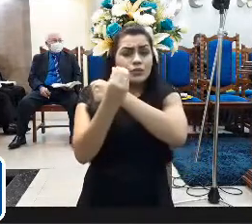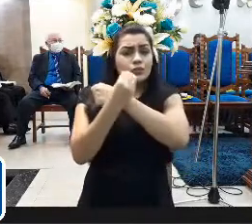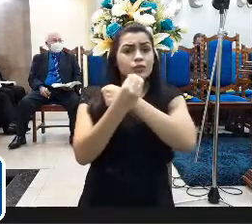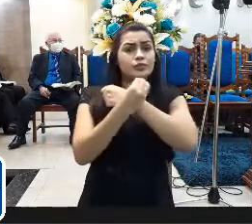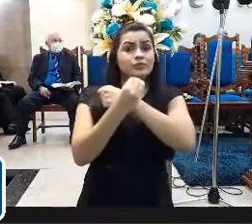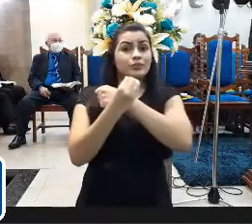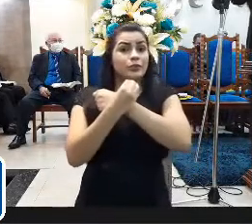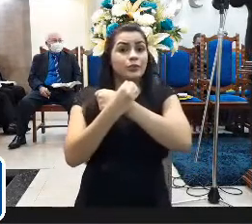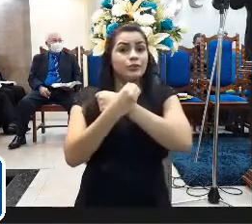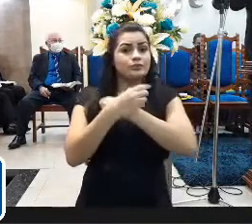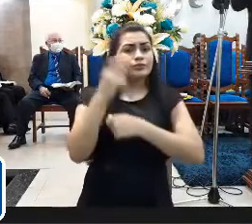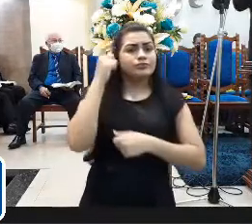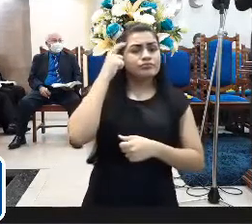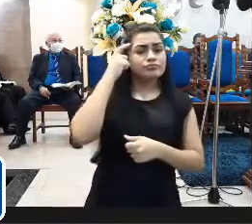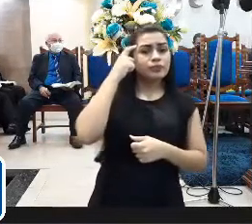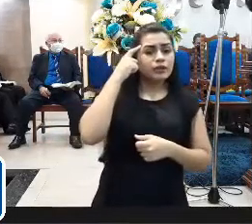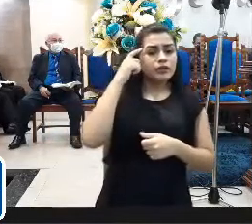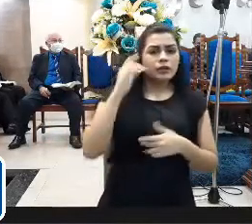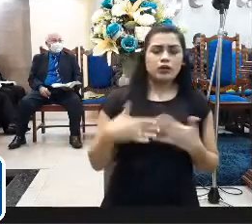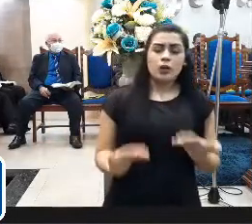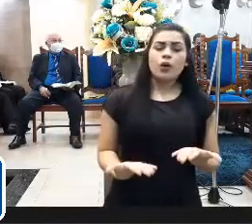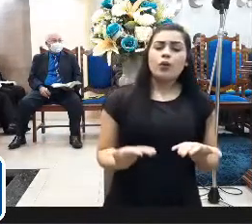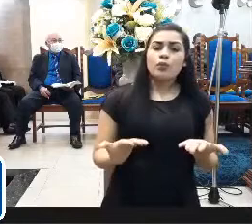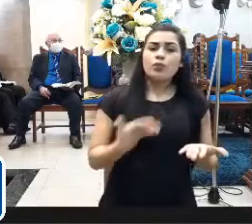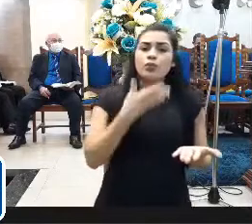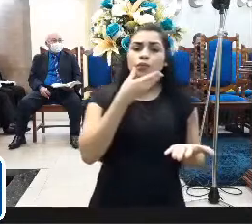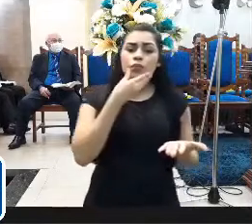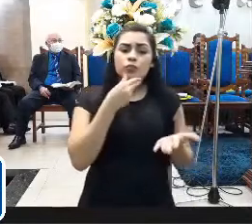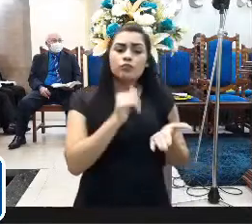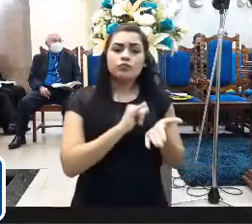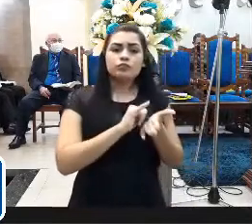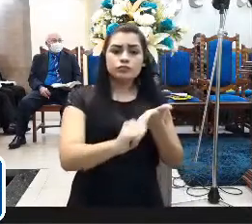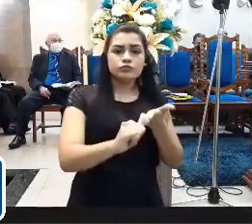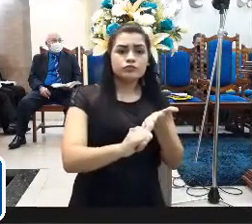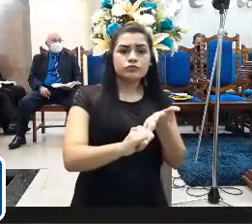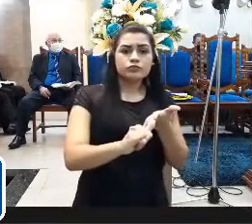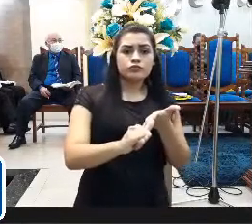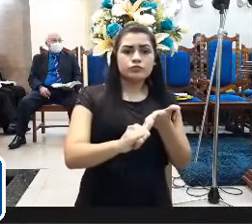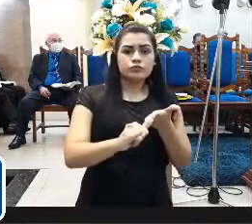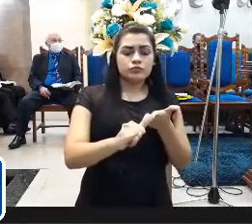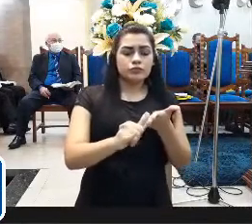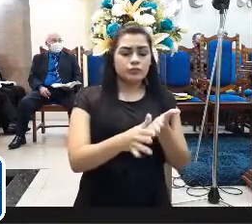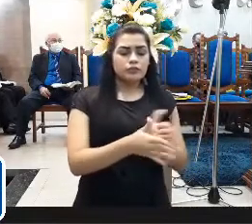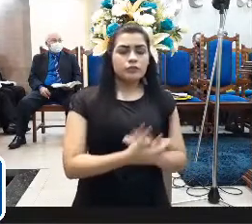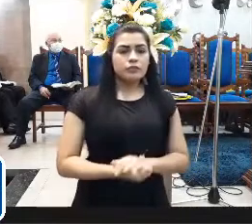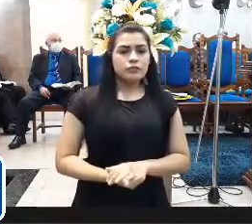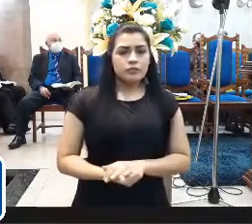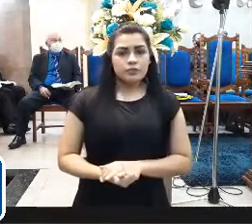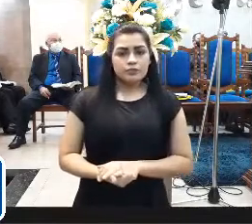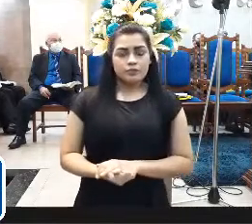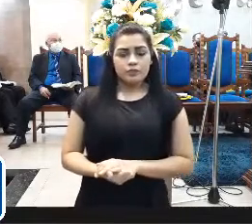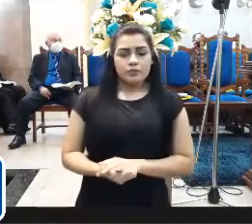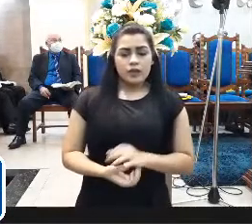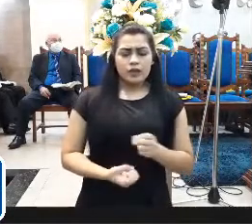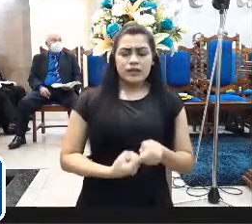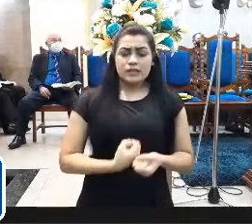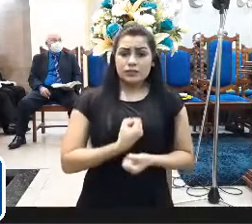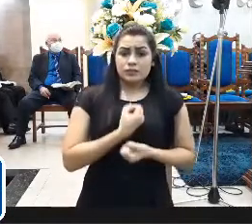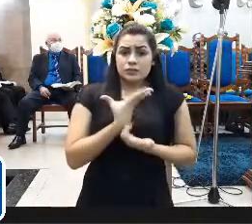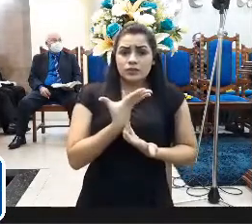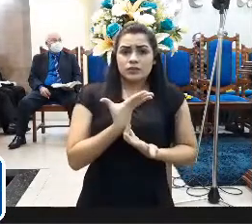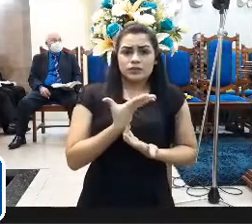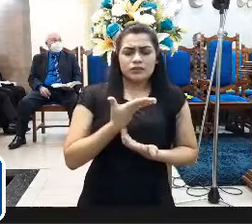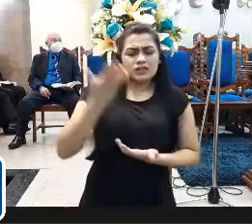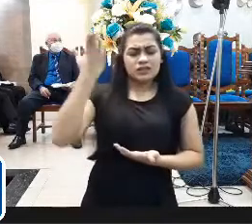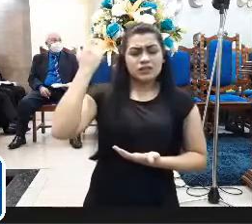ele diz cingindo os lombos do vosso entendimento, o apóstolo está usando uma expressão da época,